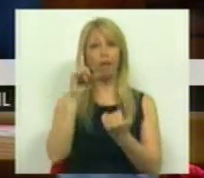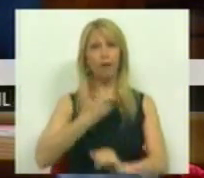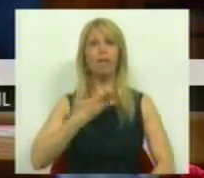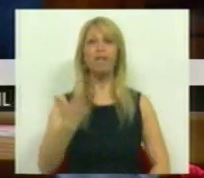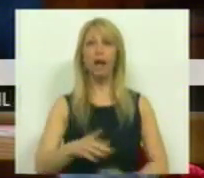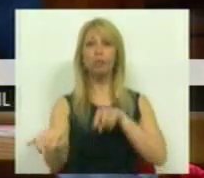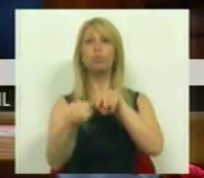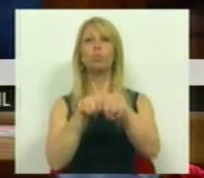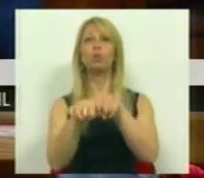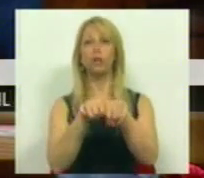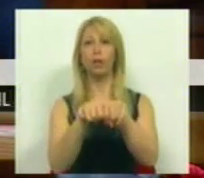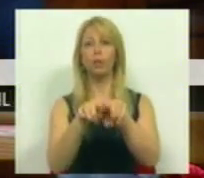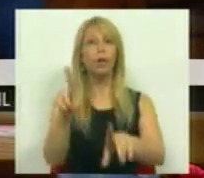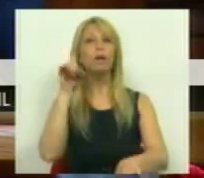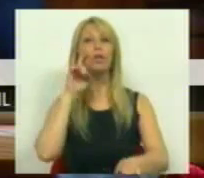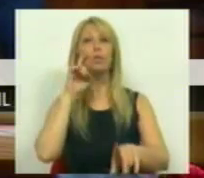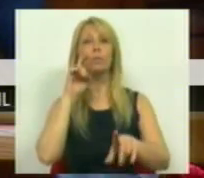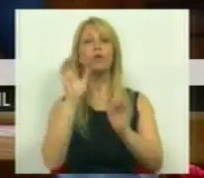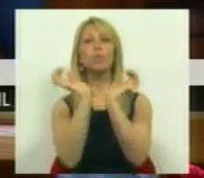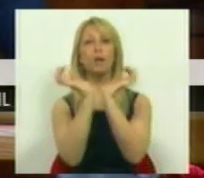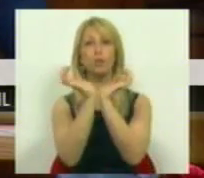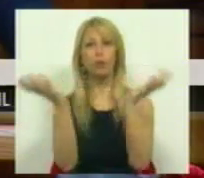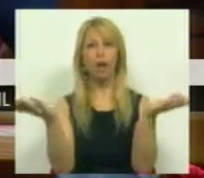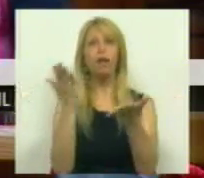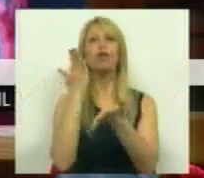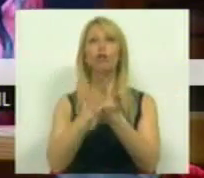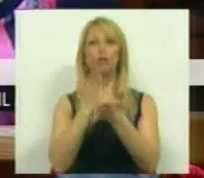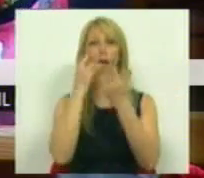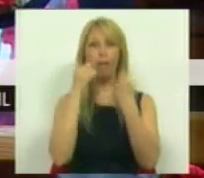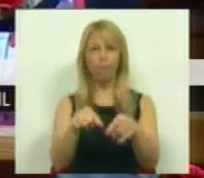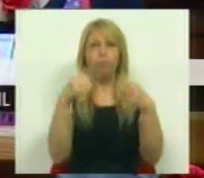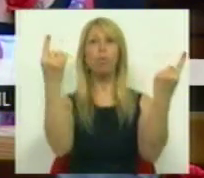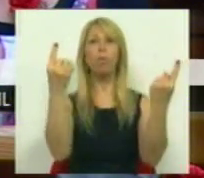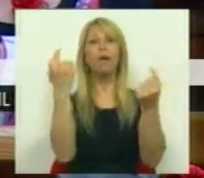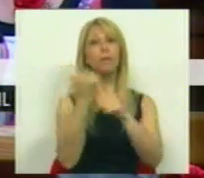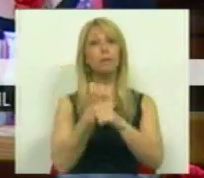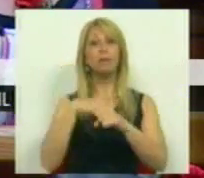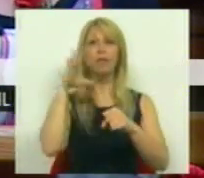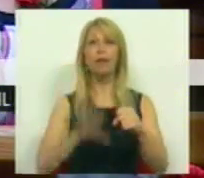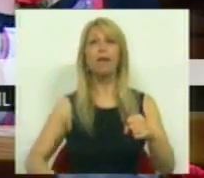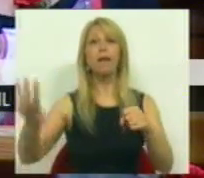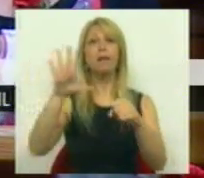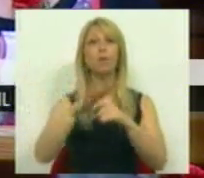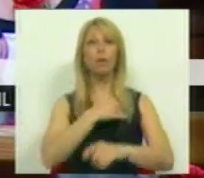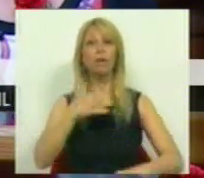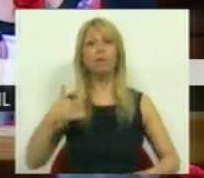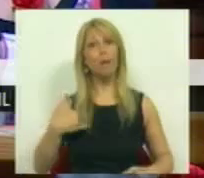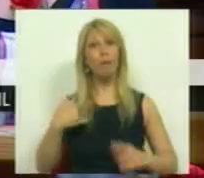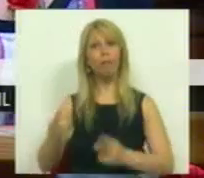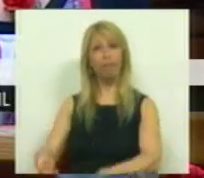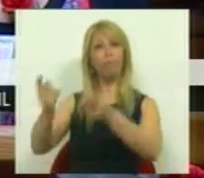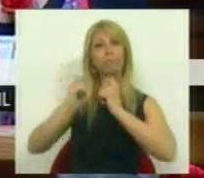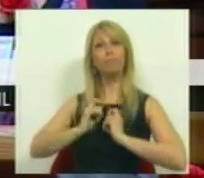políticos. A segurança social, a escola pública, o Serviço Nacional de Saúde, eis a herança de